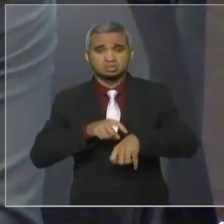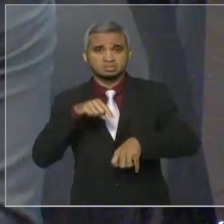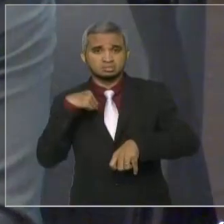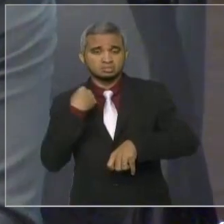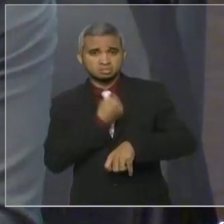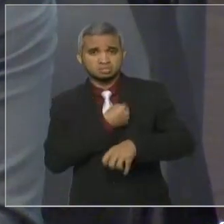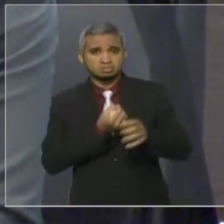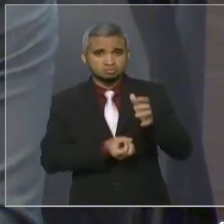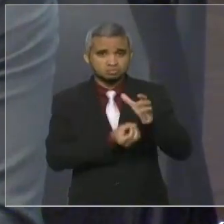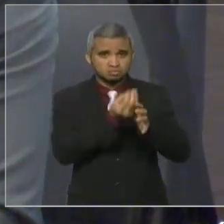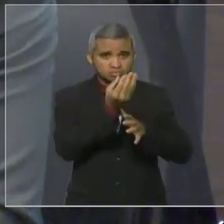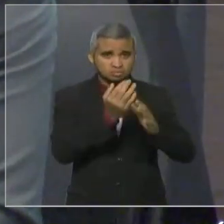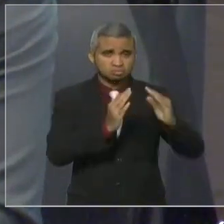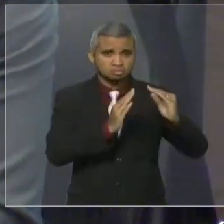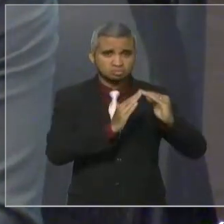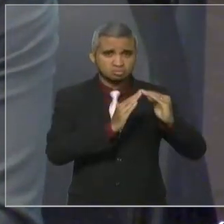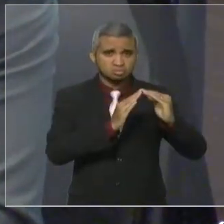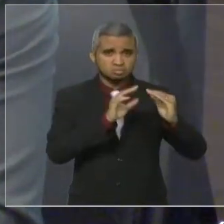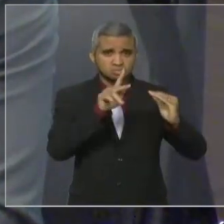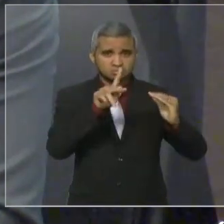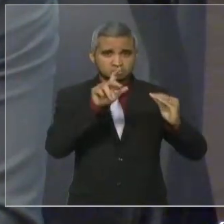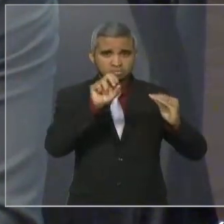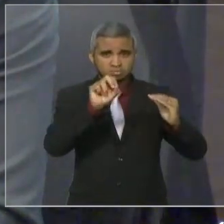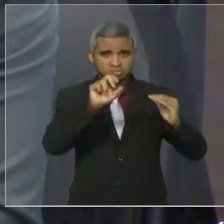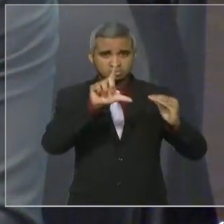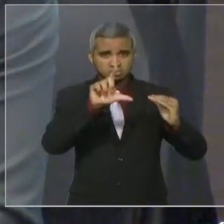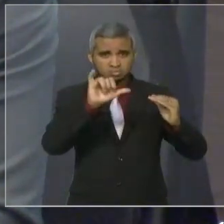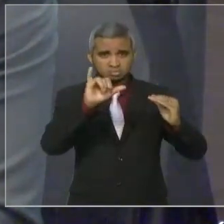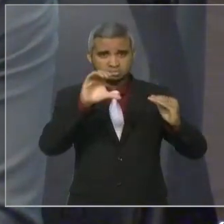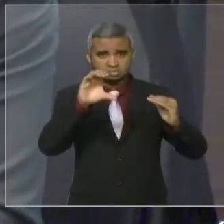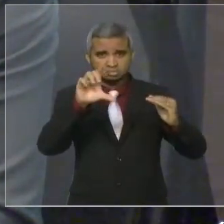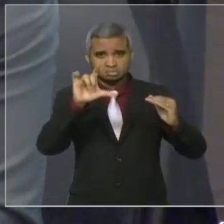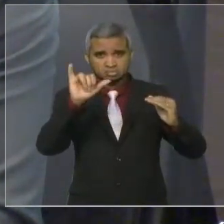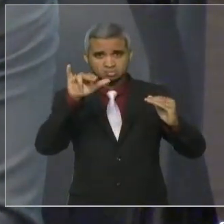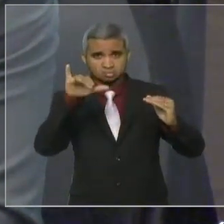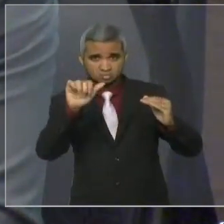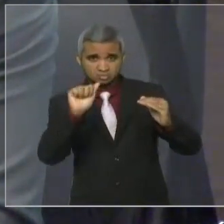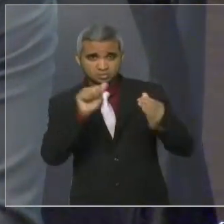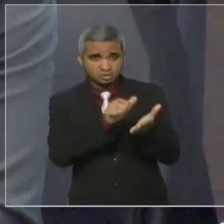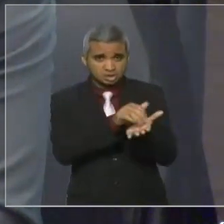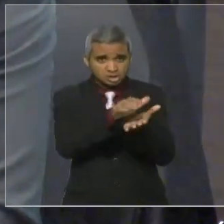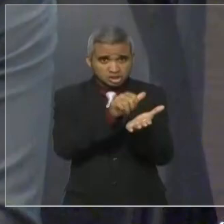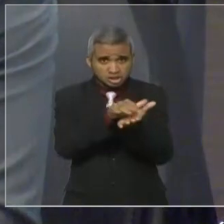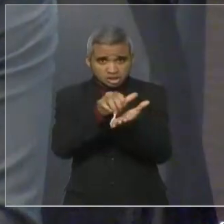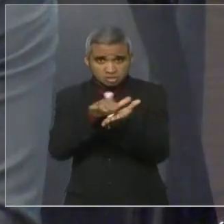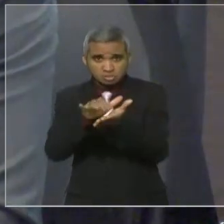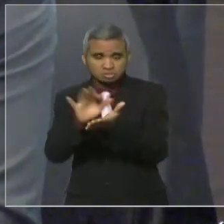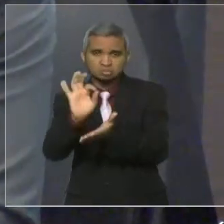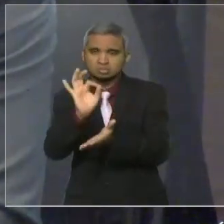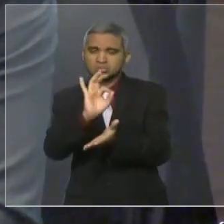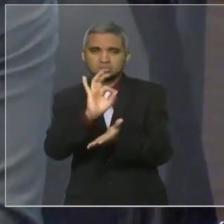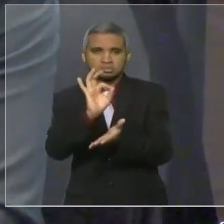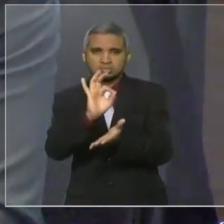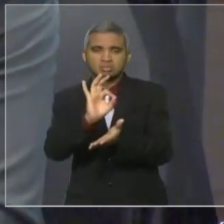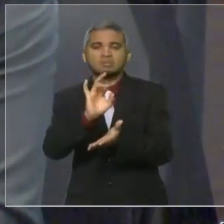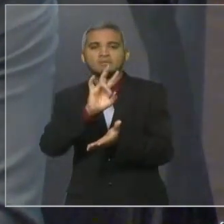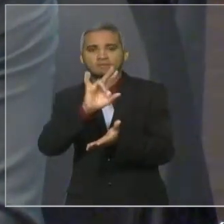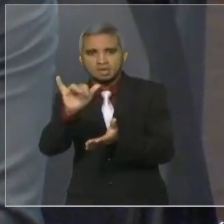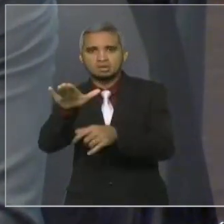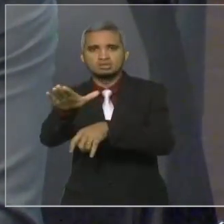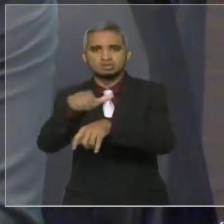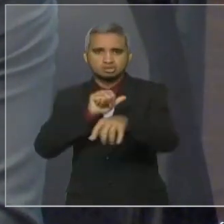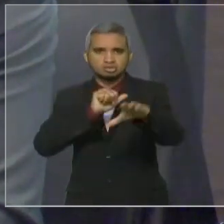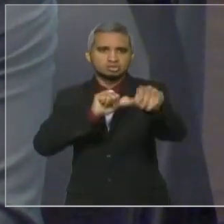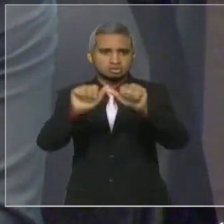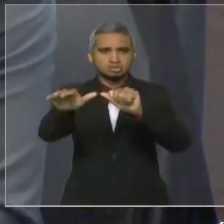policlínica estes empregos, ninguém será demitido, pela conversa que nós tivemos ontem com o secretário. A gente consegue tranquilizar pais e